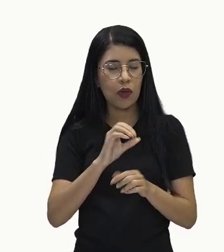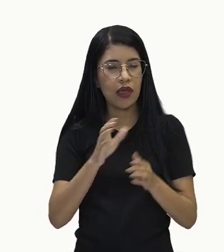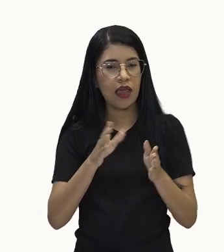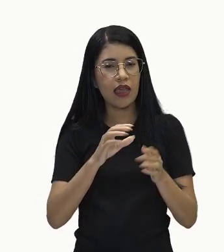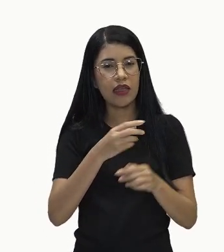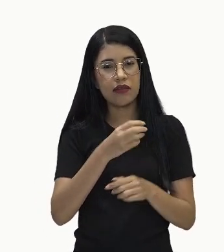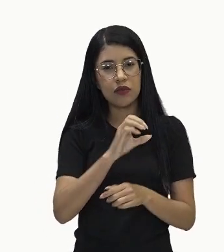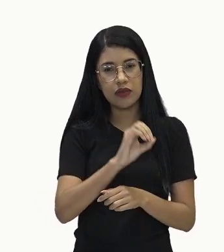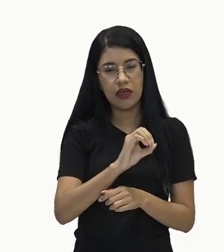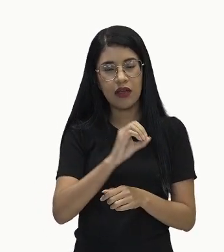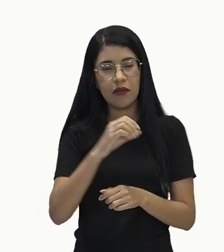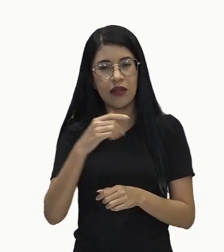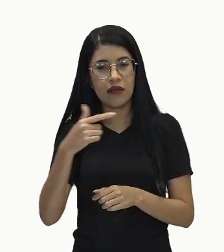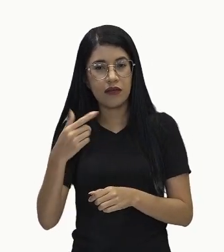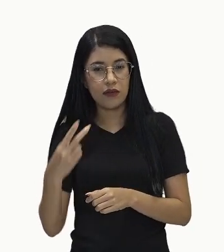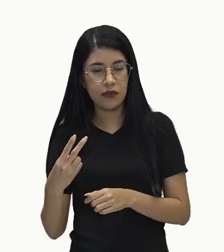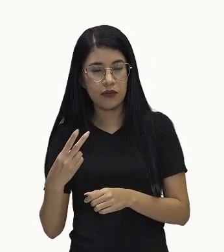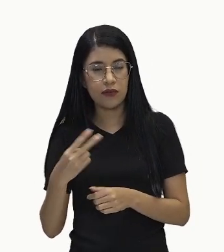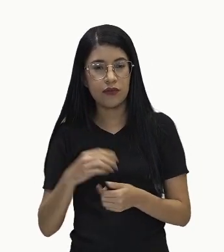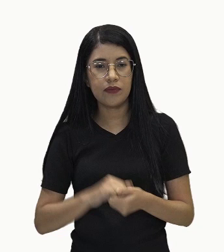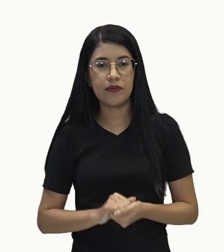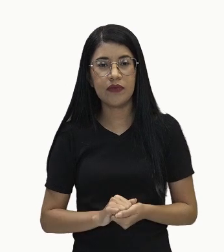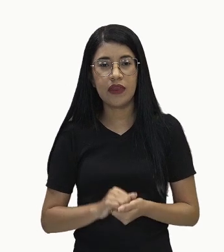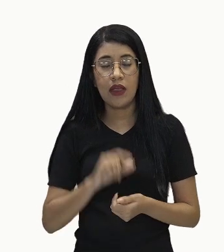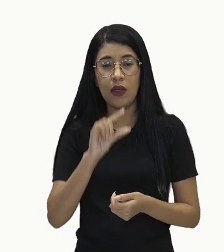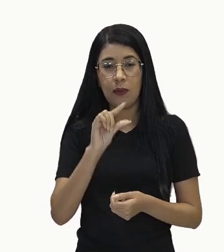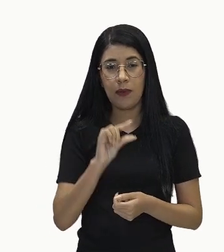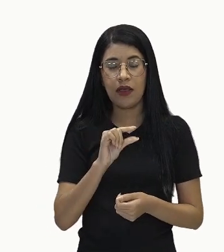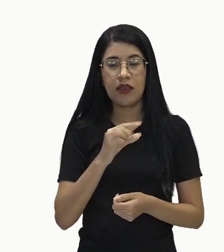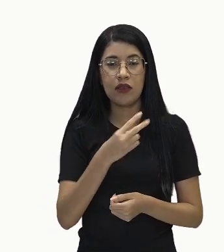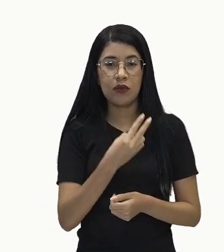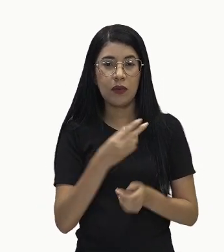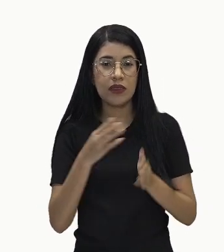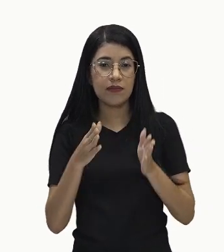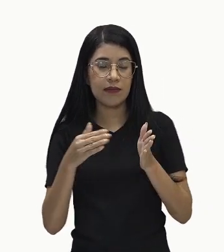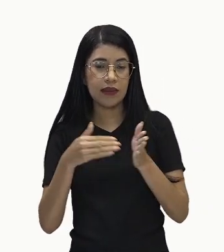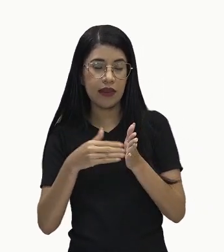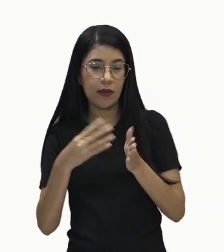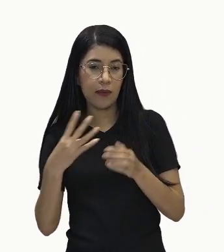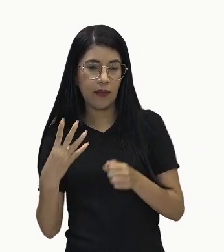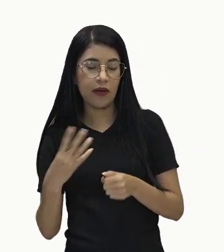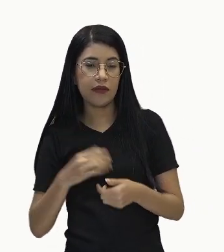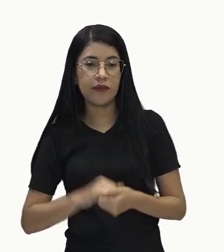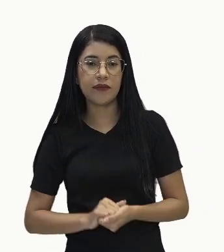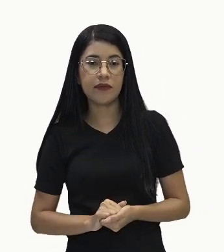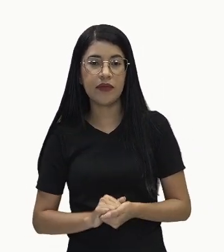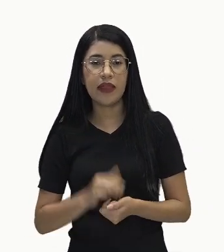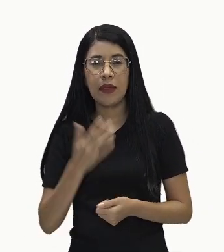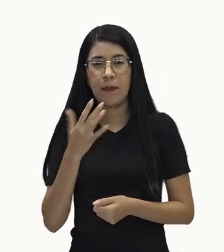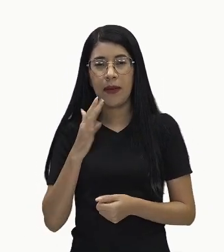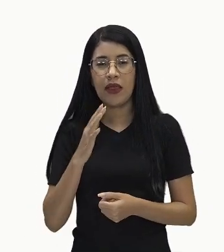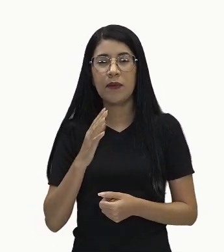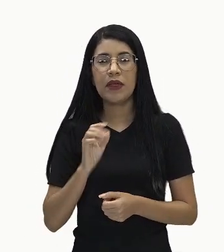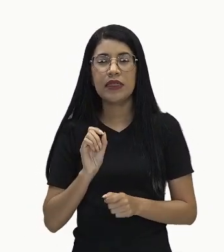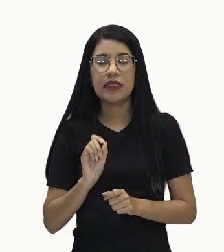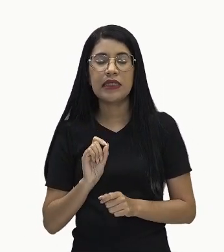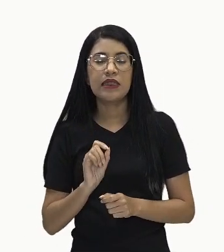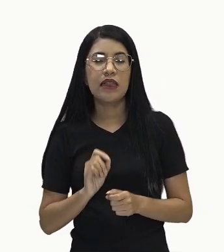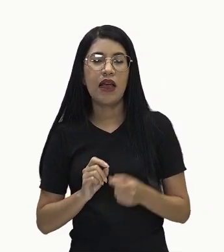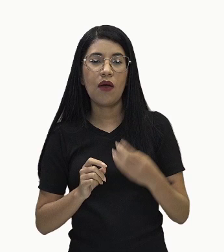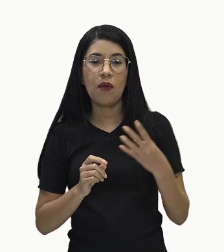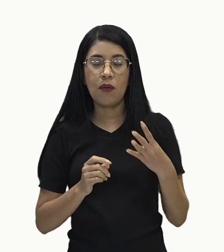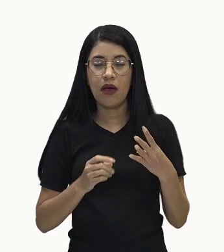que estar nesse intervalo aqui. Baixa se tiver dentro desse intervalo aqui,